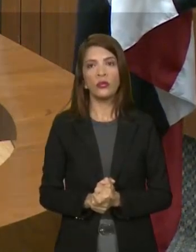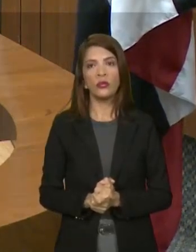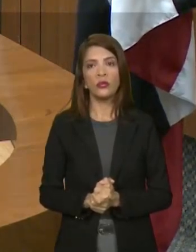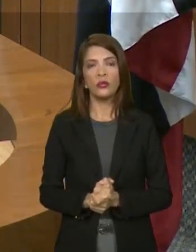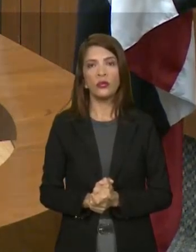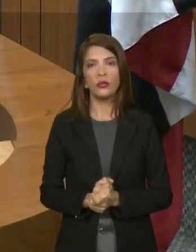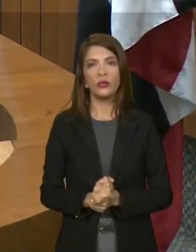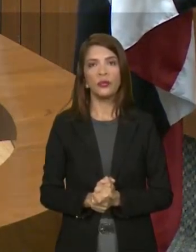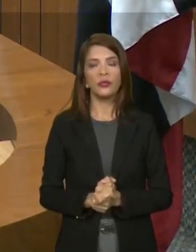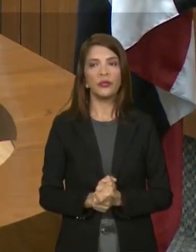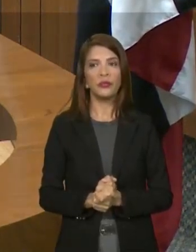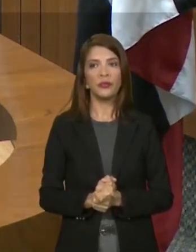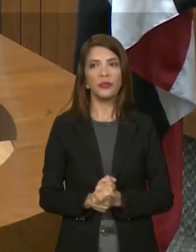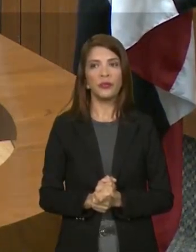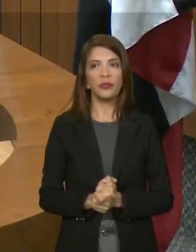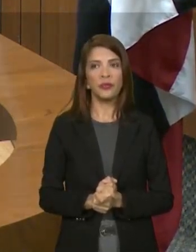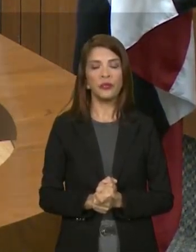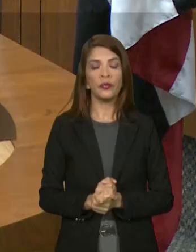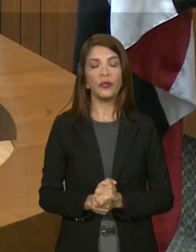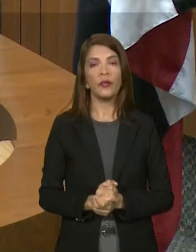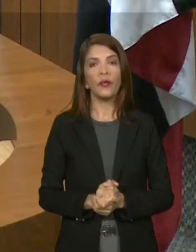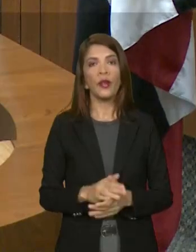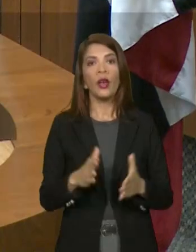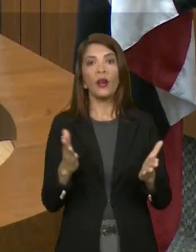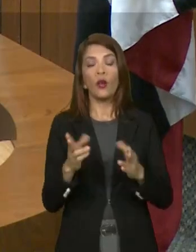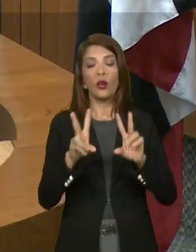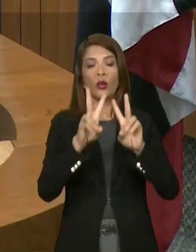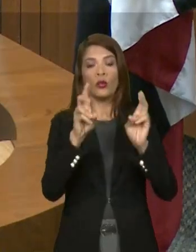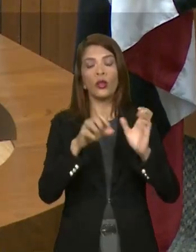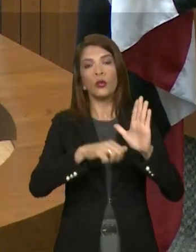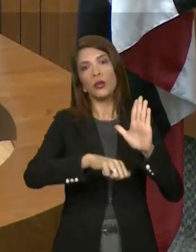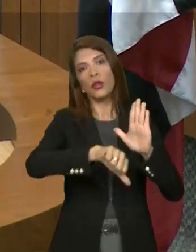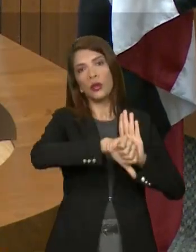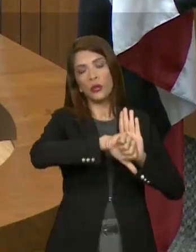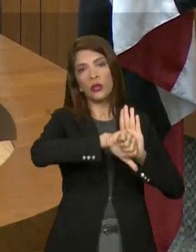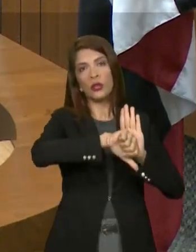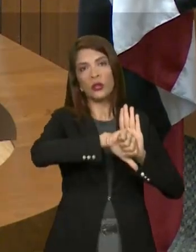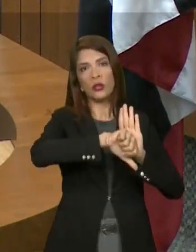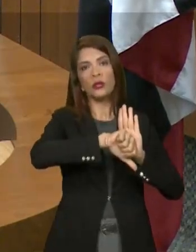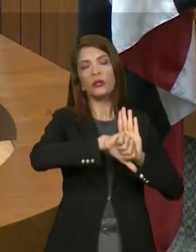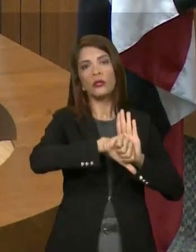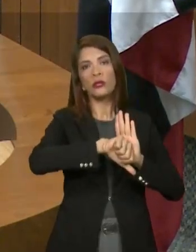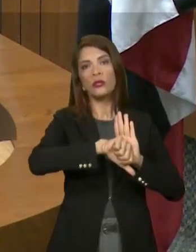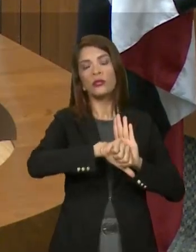Falando em criminalidade, meu caro colega Fred Maia,